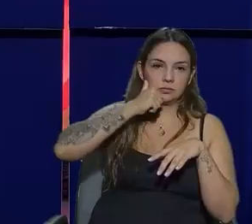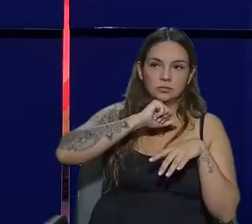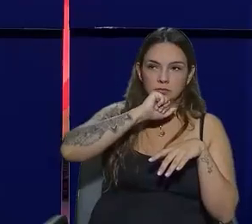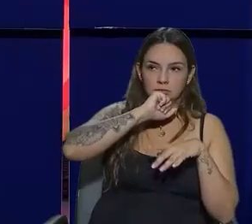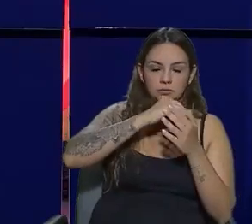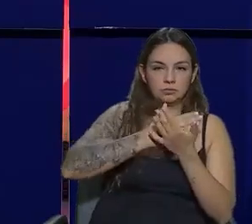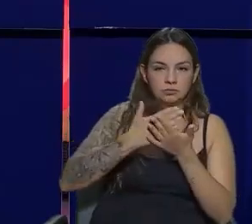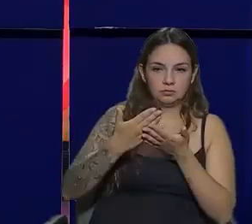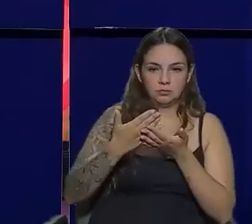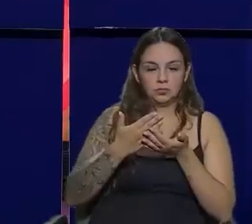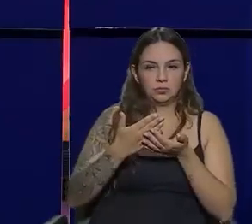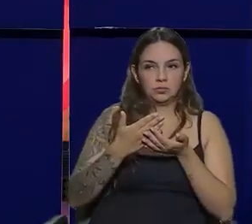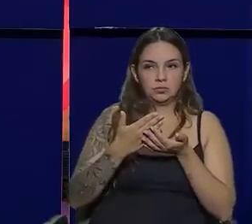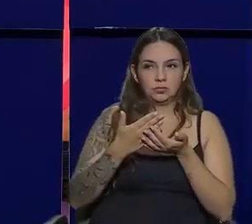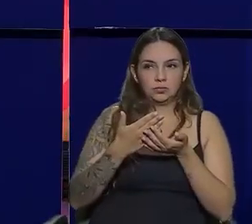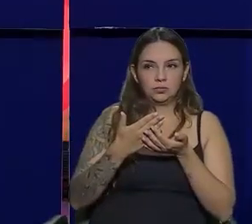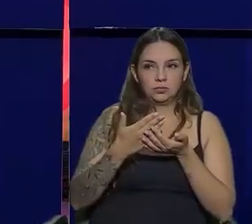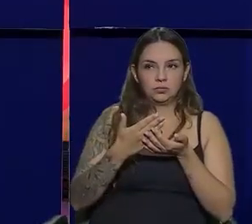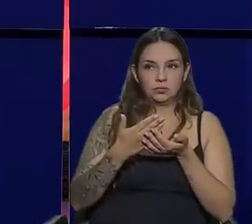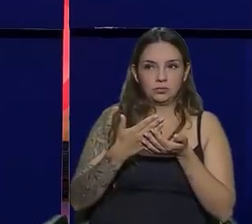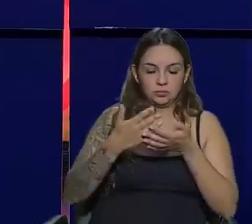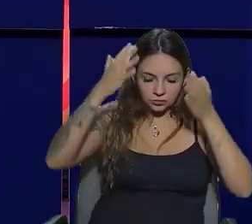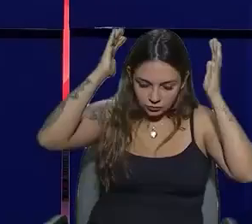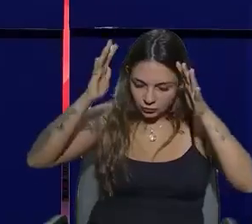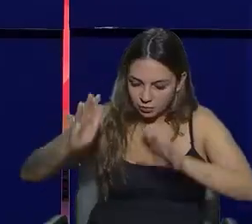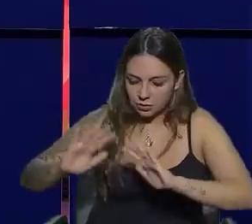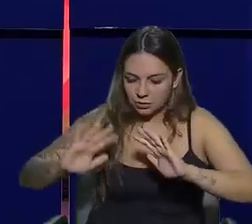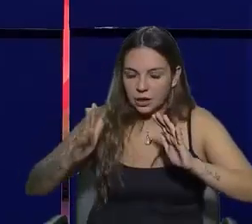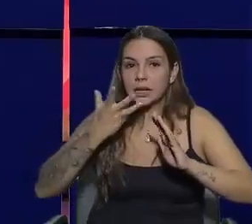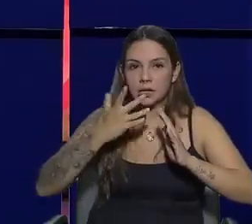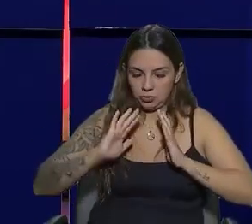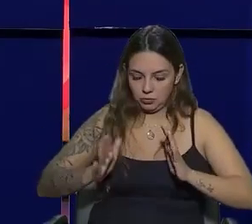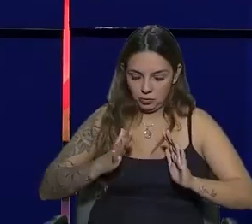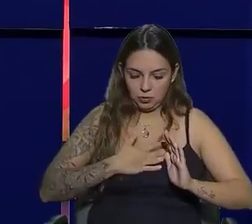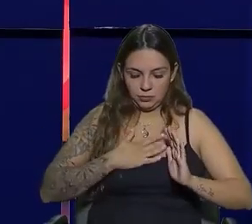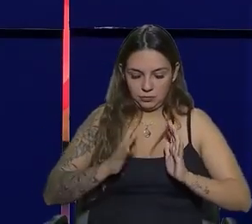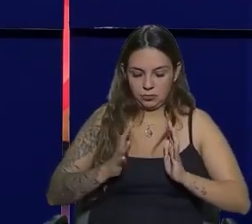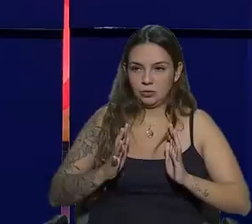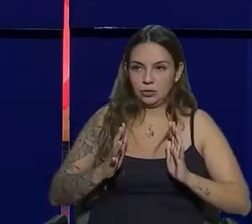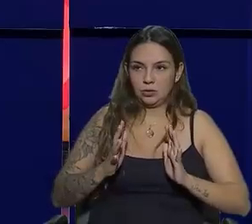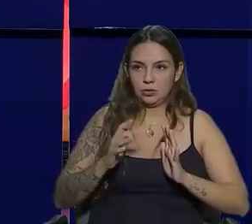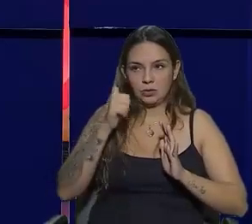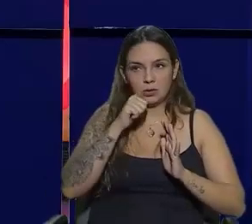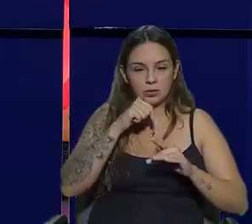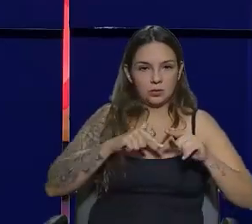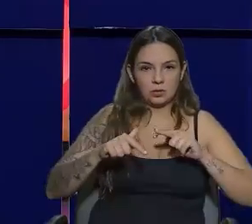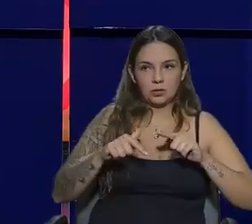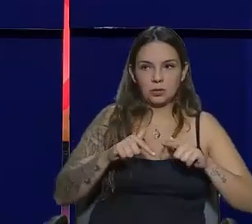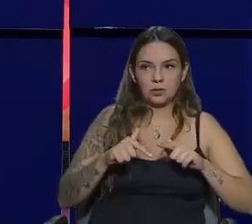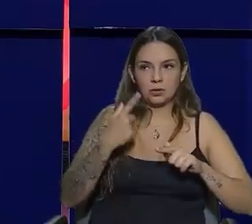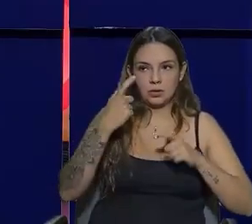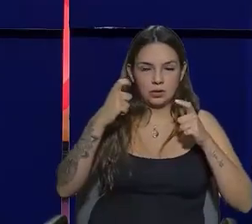mãe, começa-se a dar o banho pela cabeça. Então, ela está fazendo a desinfecção. Ela é uma mulher que trabalha